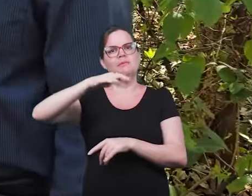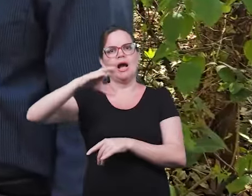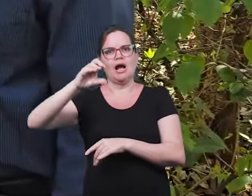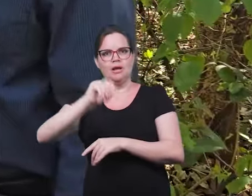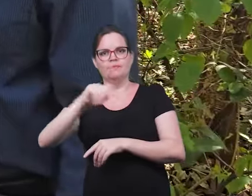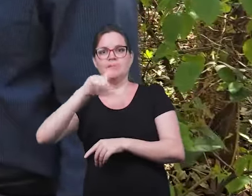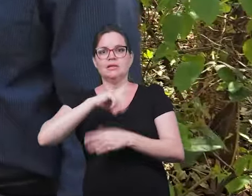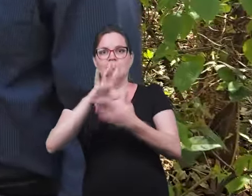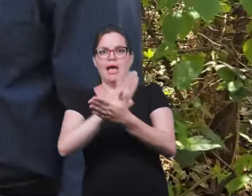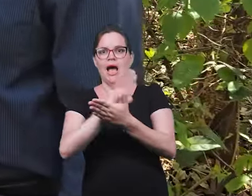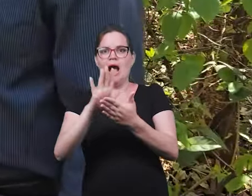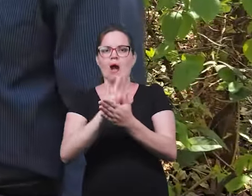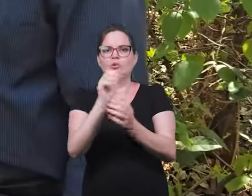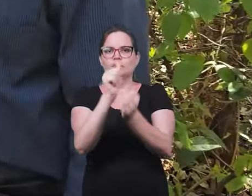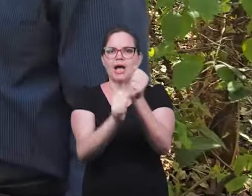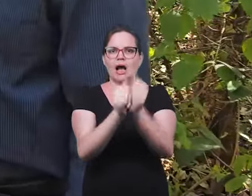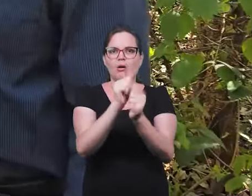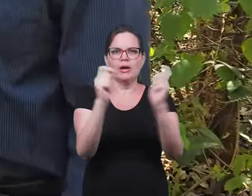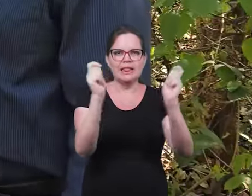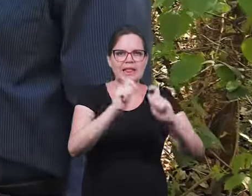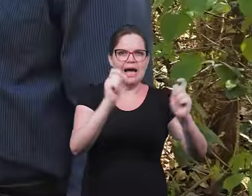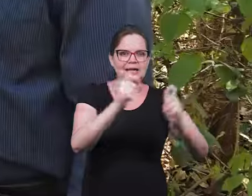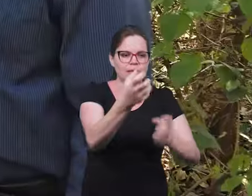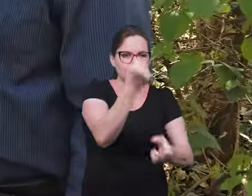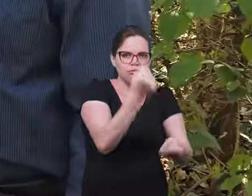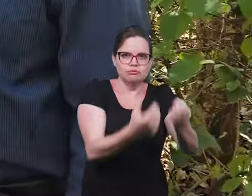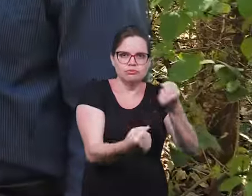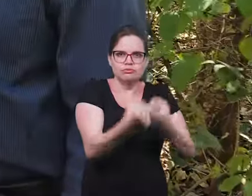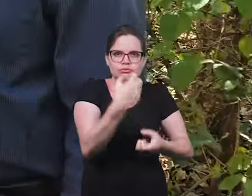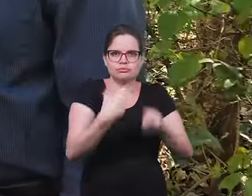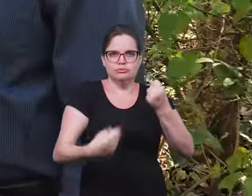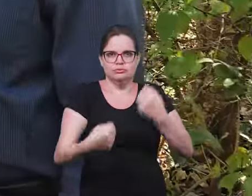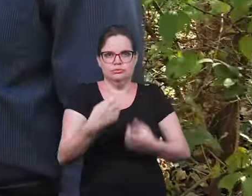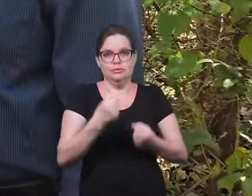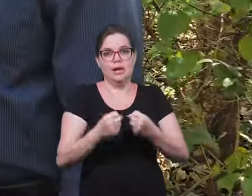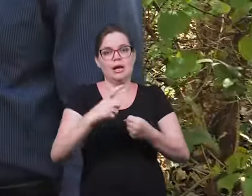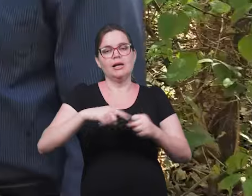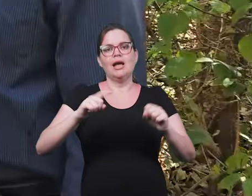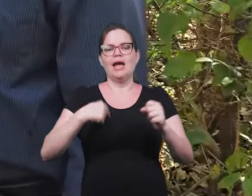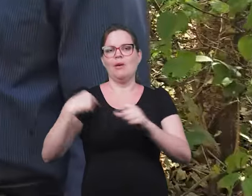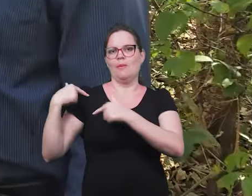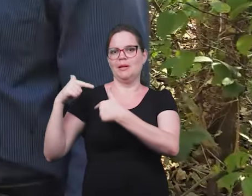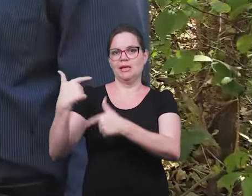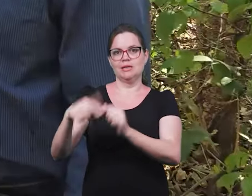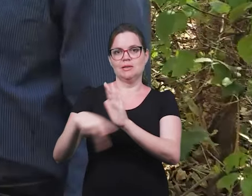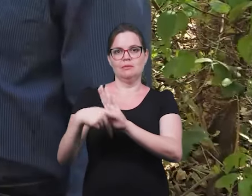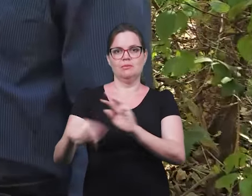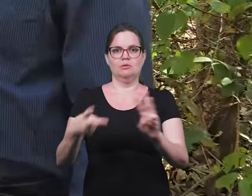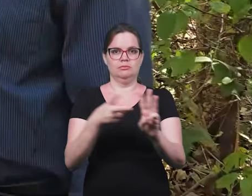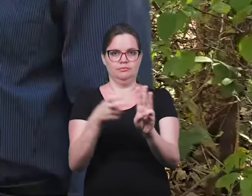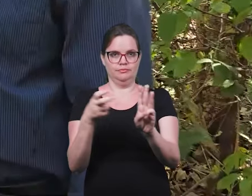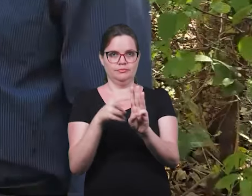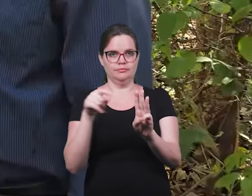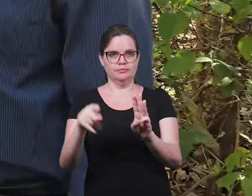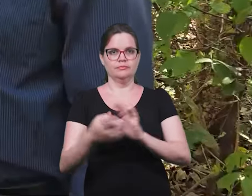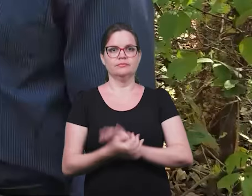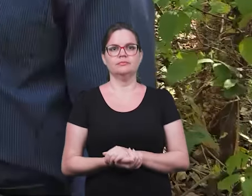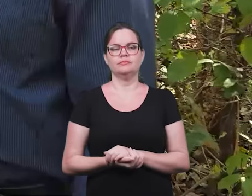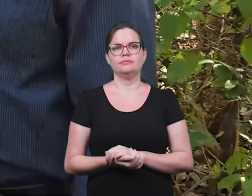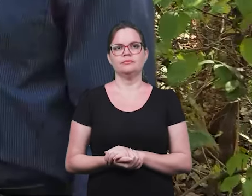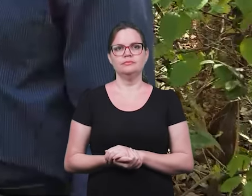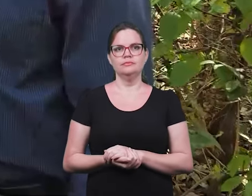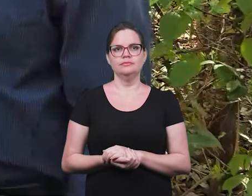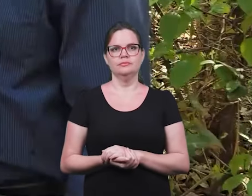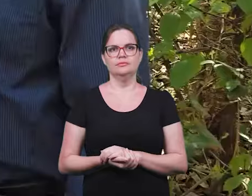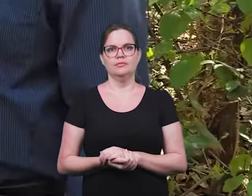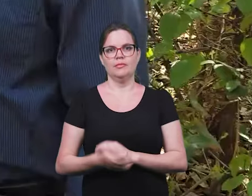os grãos ficam maduros e podem ser colhidos, e a tradição era dos indígenas, né, como os indígenas Guató, que ainda vivem no Pantanal